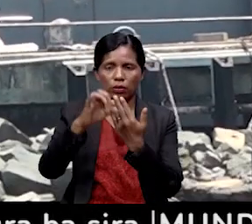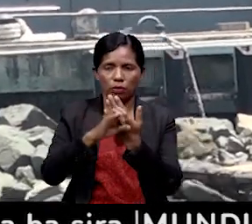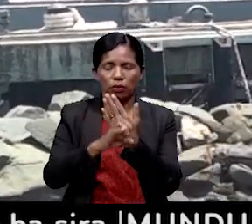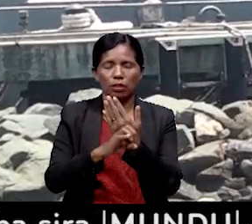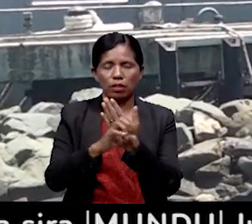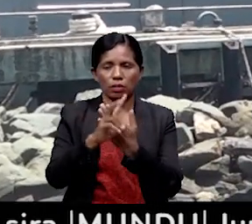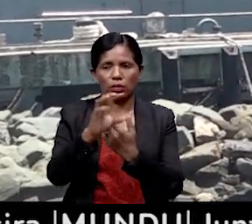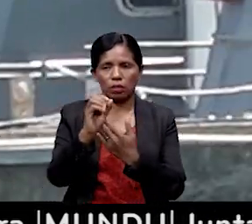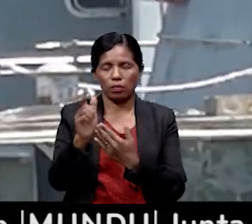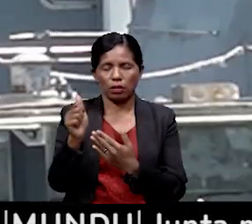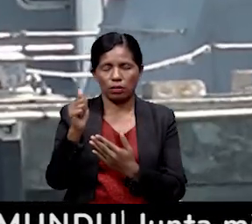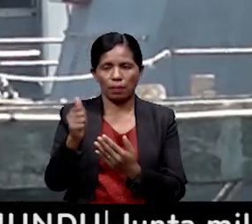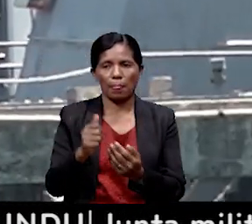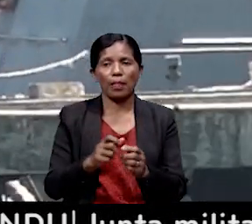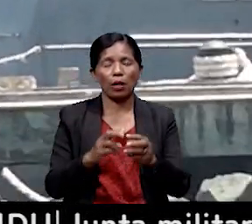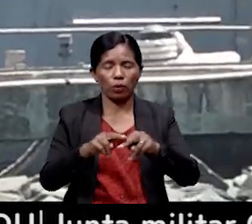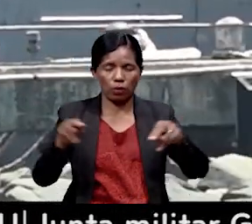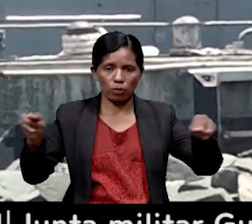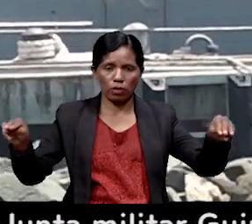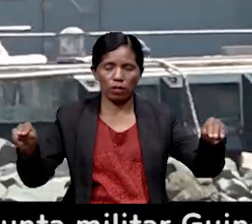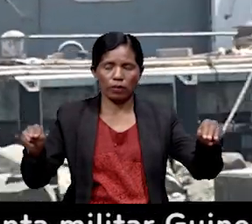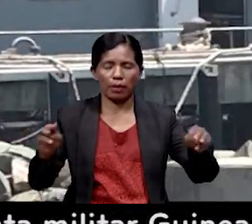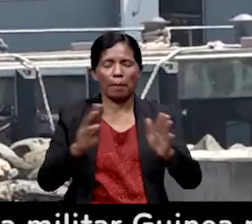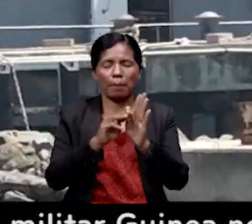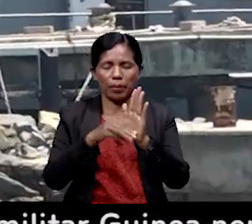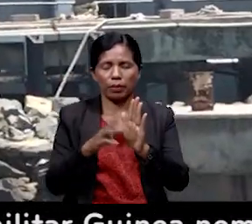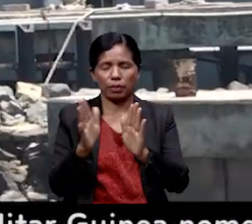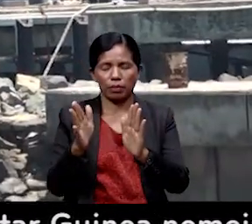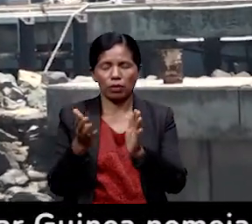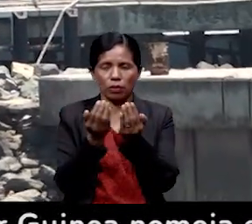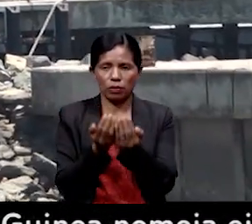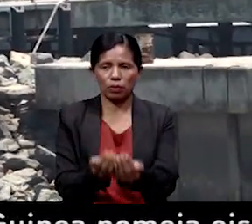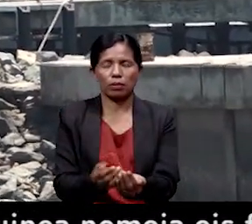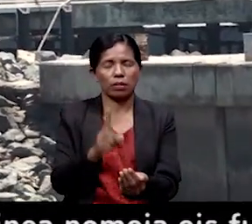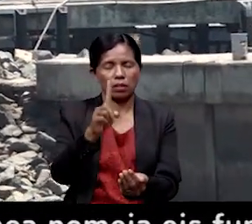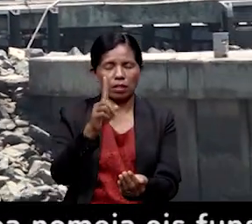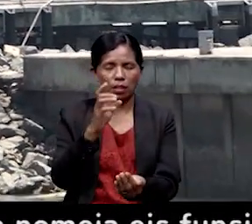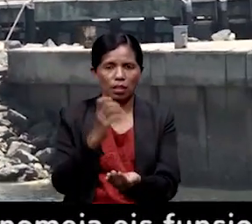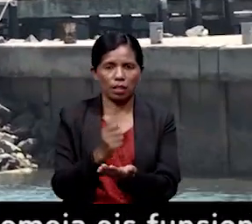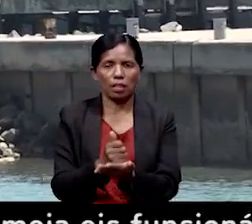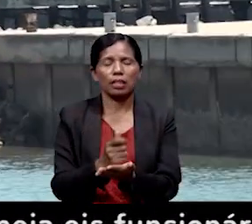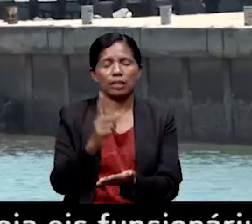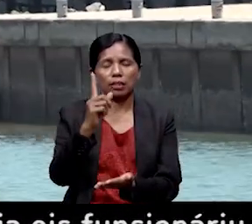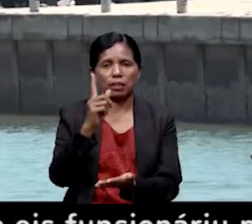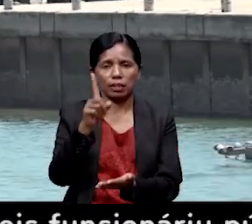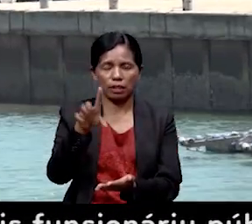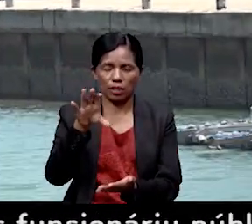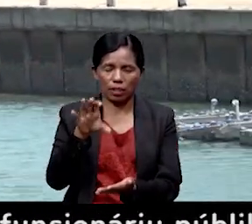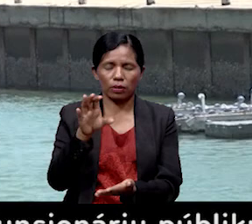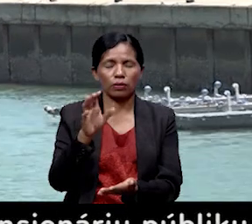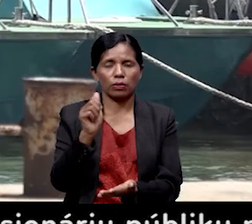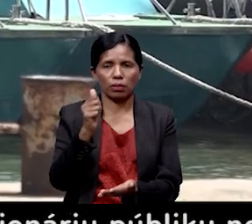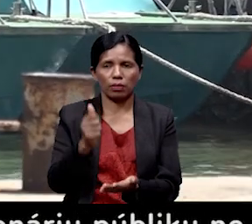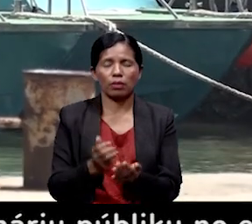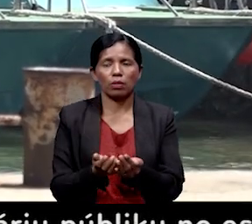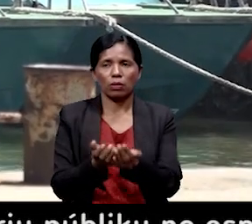Ahinia Naruk, Metro Limanulu, no Luan Metro Sanusin Lima, Honia Todan Atusida Sanulu, cada Ro Ahida. Ho presença ro